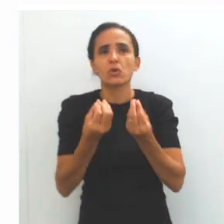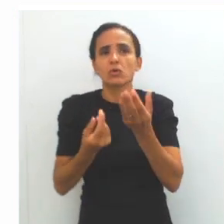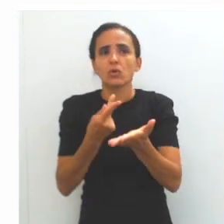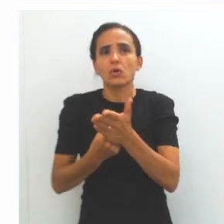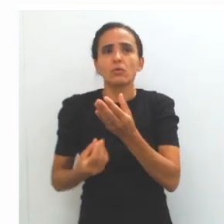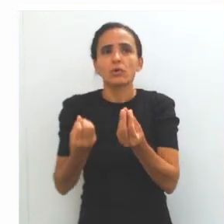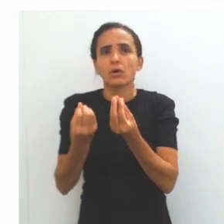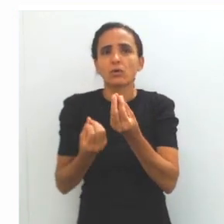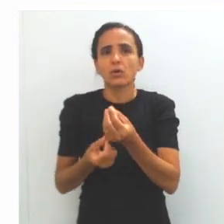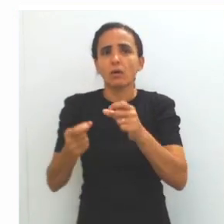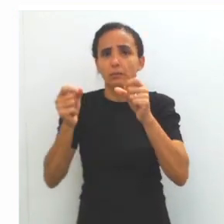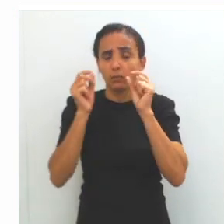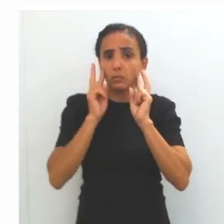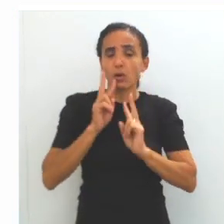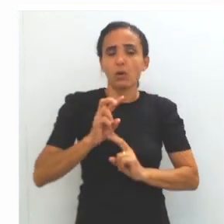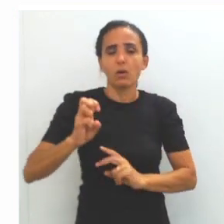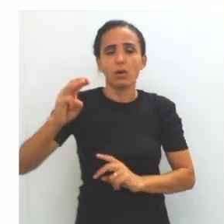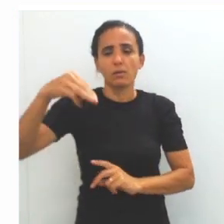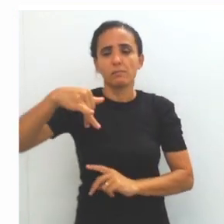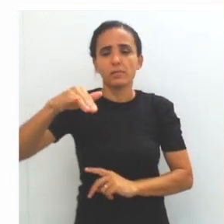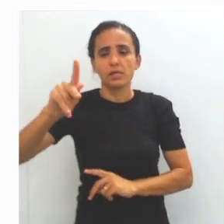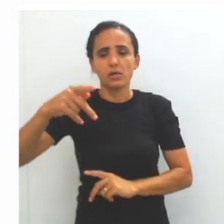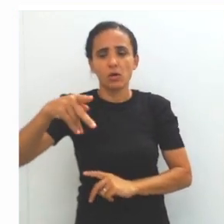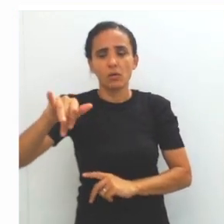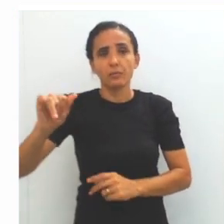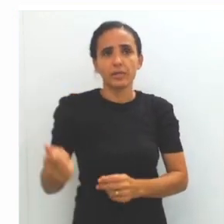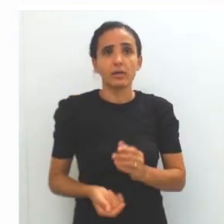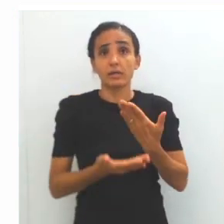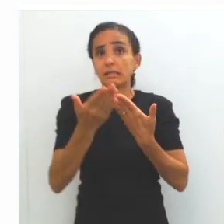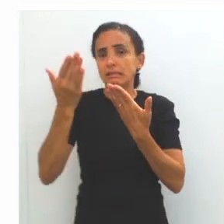Então, miopia, ponto focal antes.